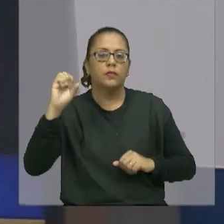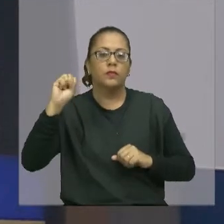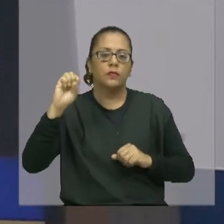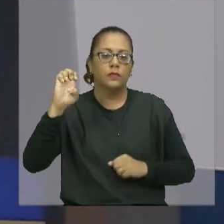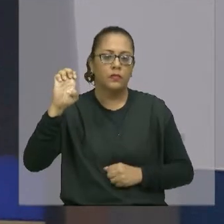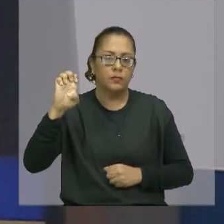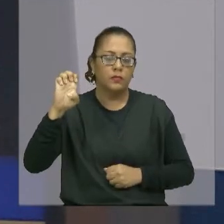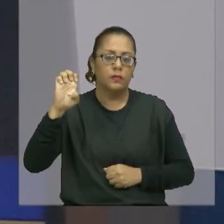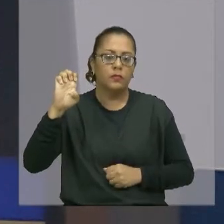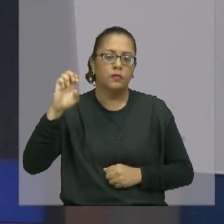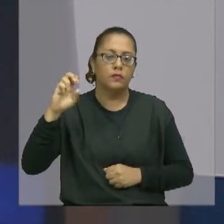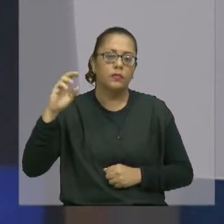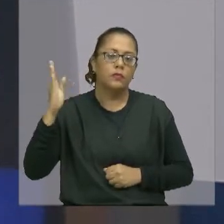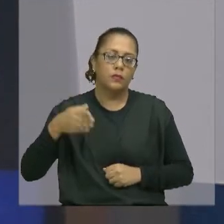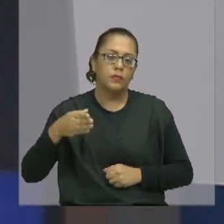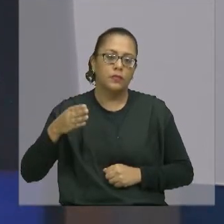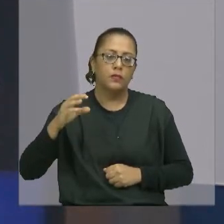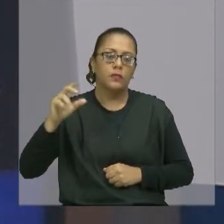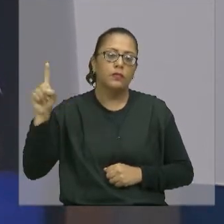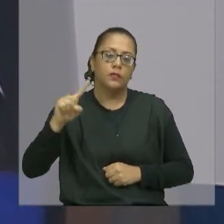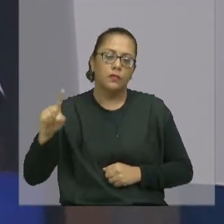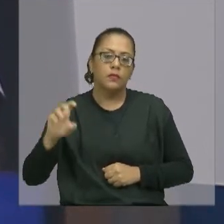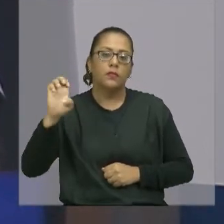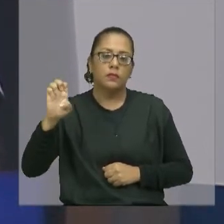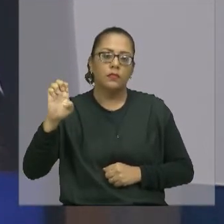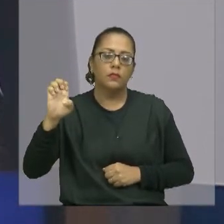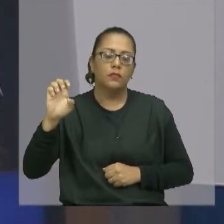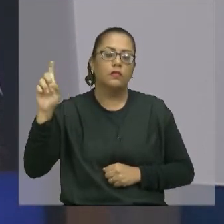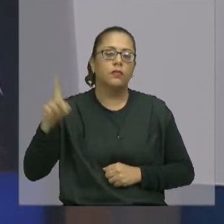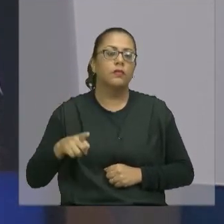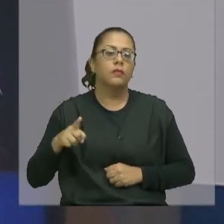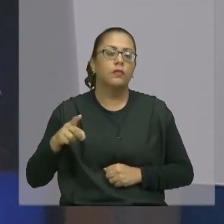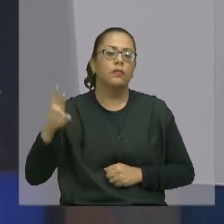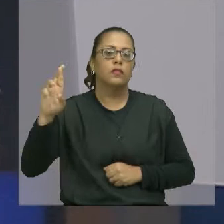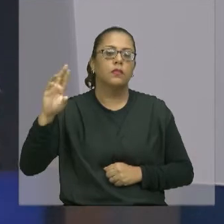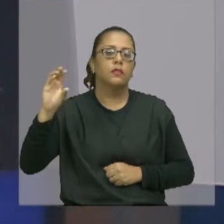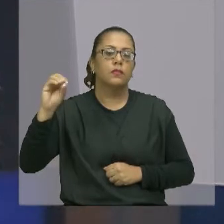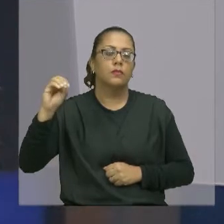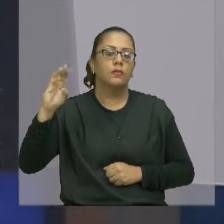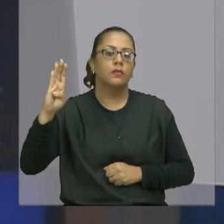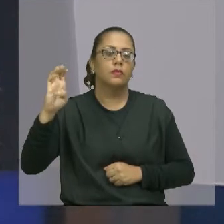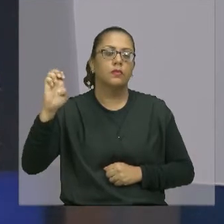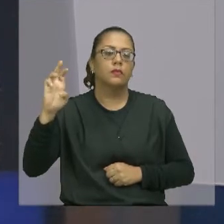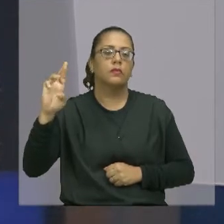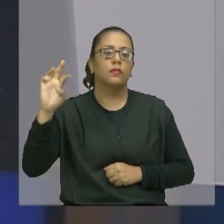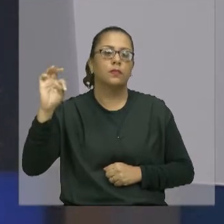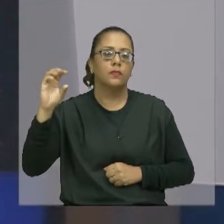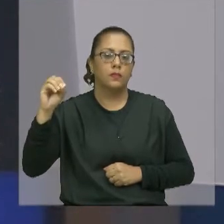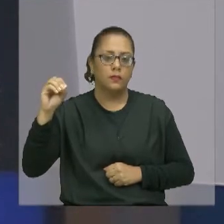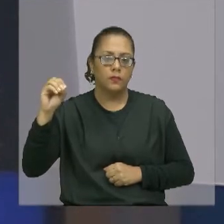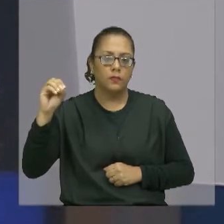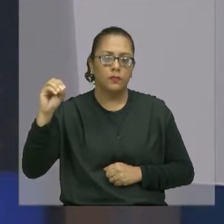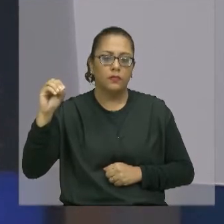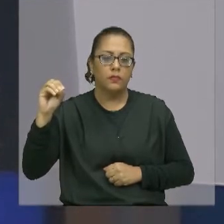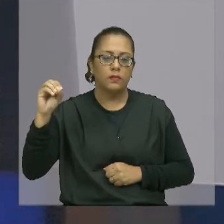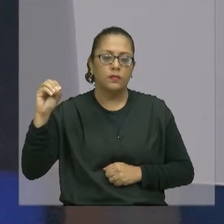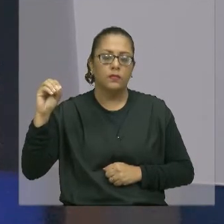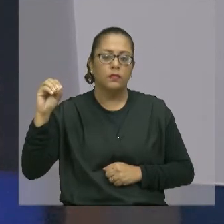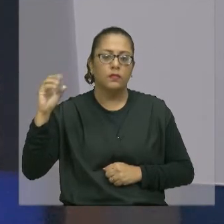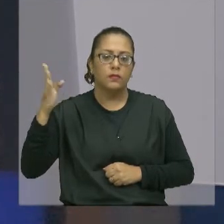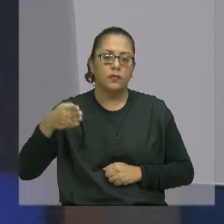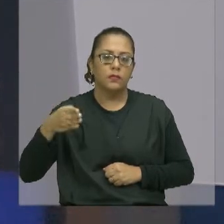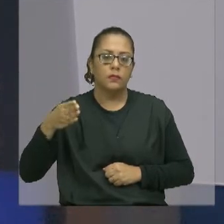vereador Zé Luiz, vereador Roberto do Eleven, vereador Juvenil